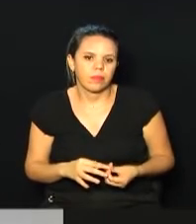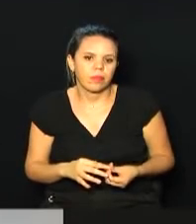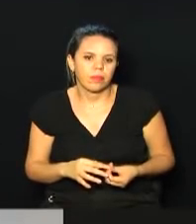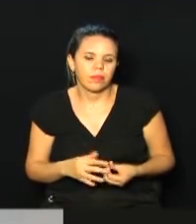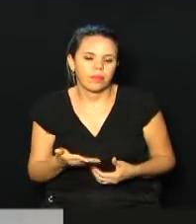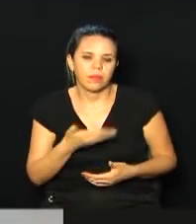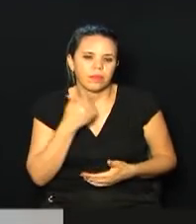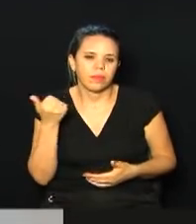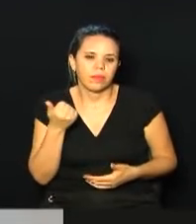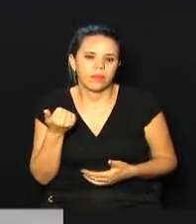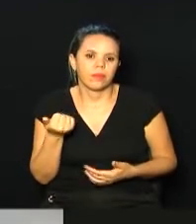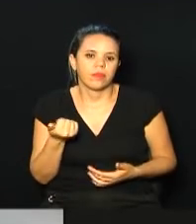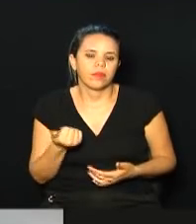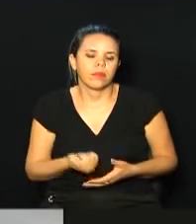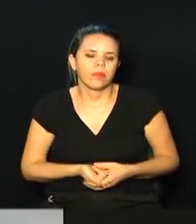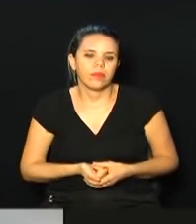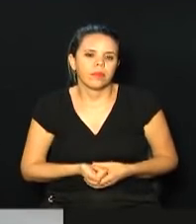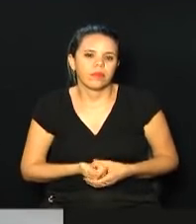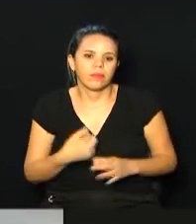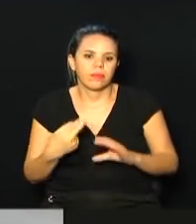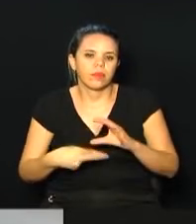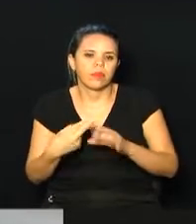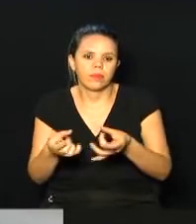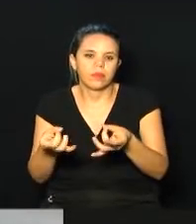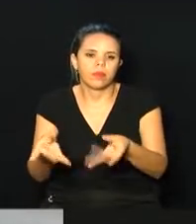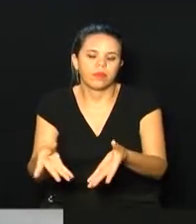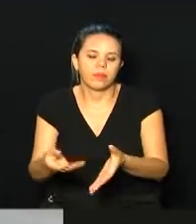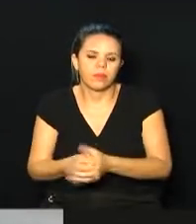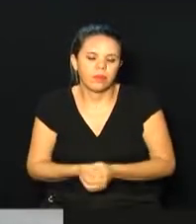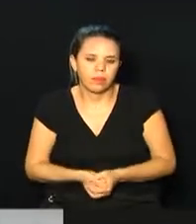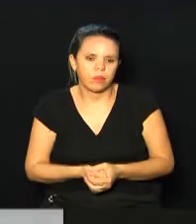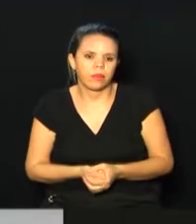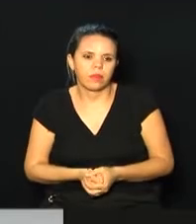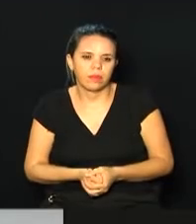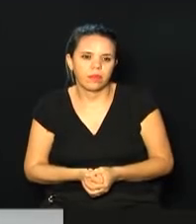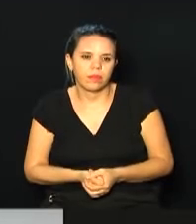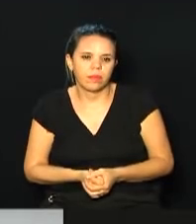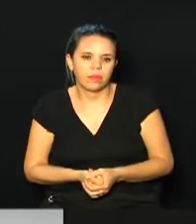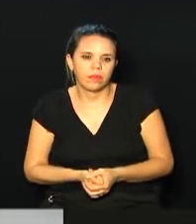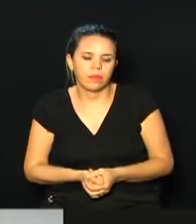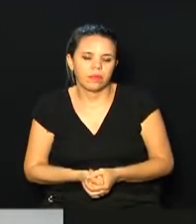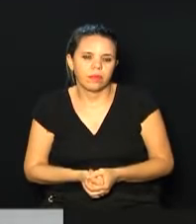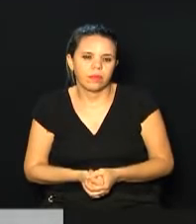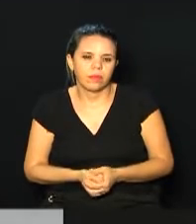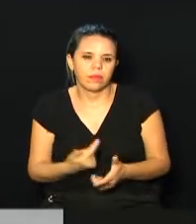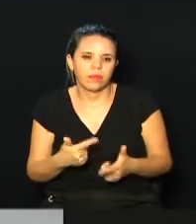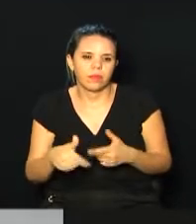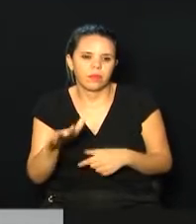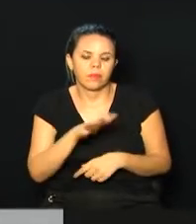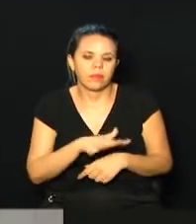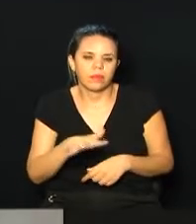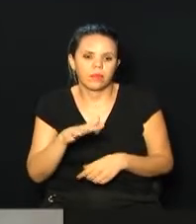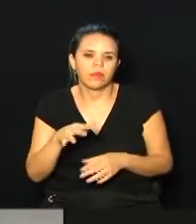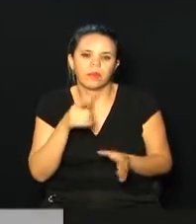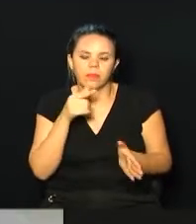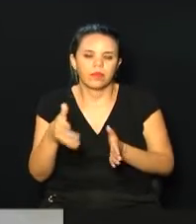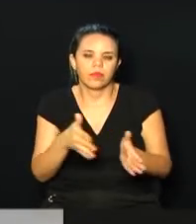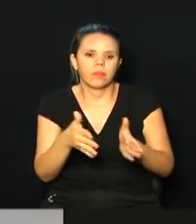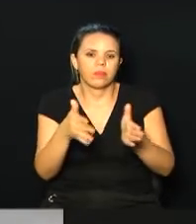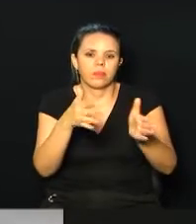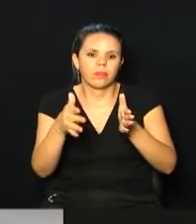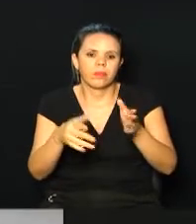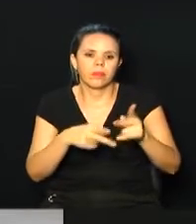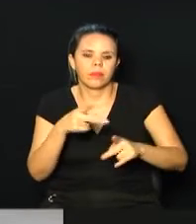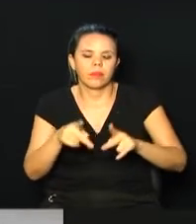preferem atirar esse resíduo ao chão, atirar esse resíduo nos córregos, nos